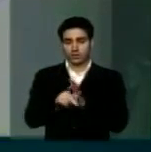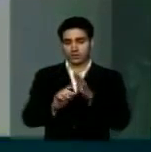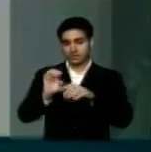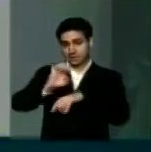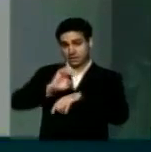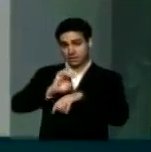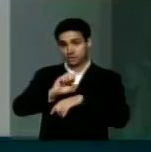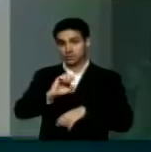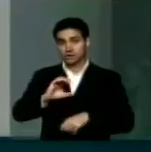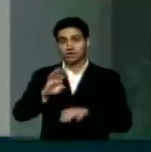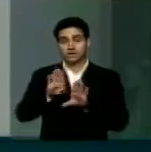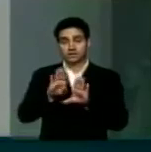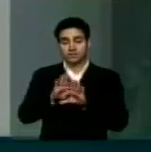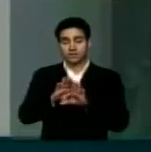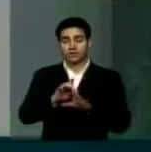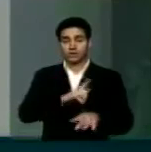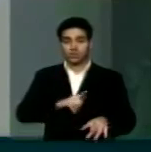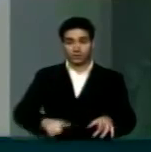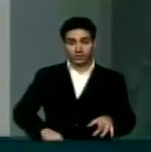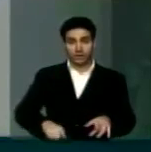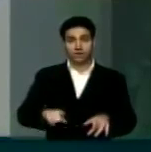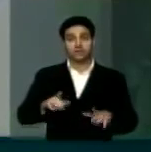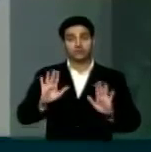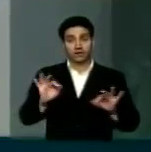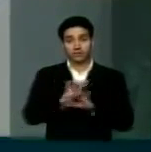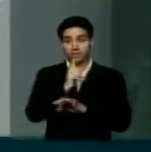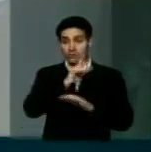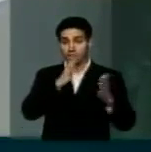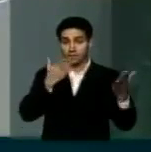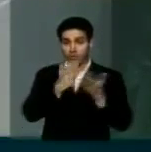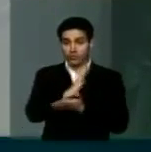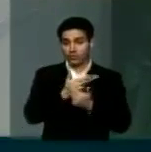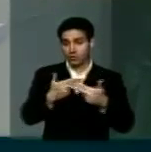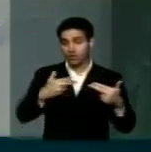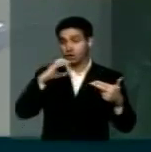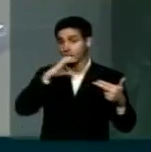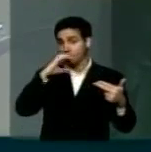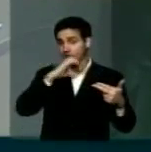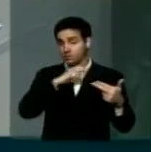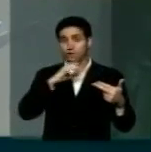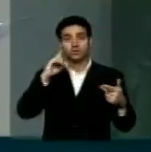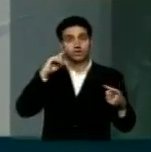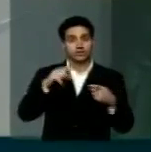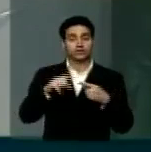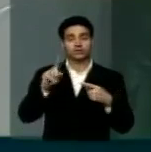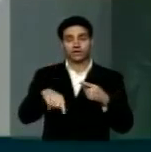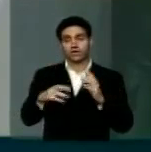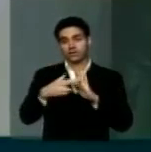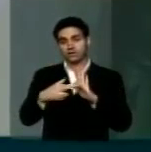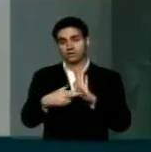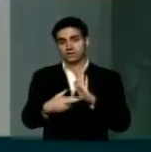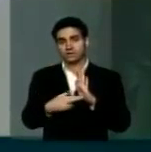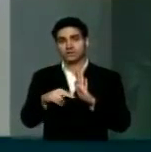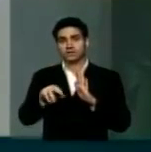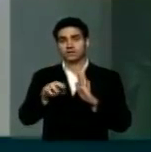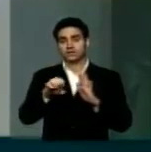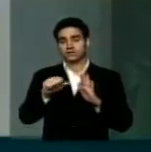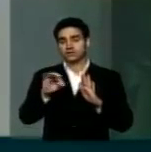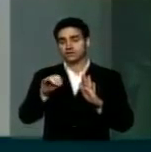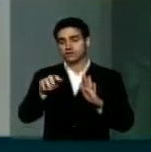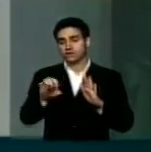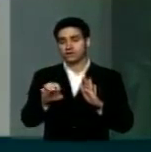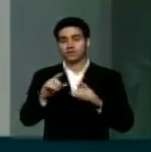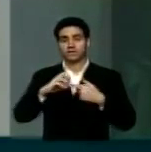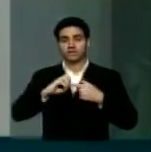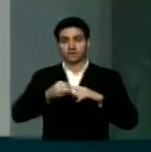Catarina, e o Governo do Estado de Santa Catarina promovam medidas imediatas visando a regulamentação do estoque de feijão no